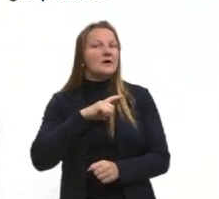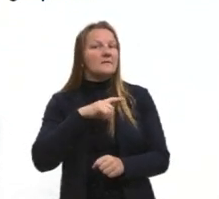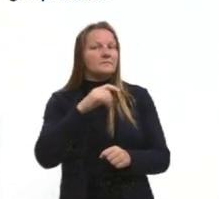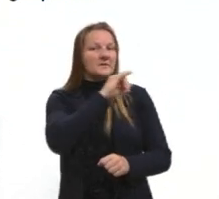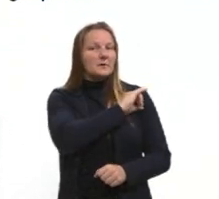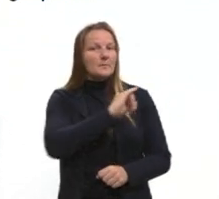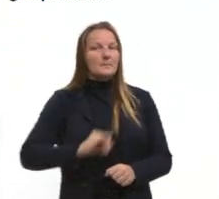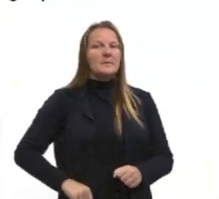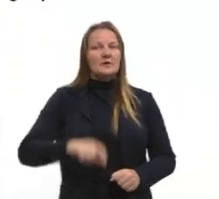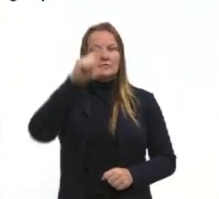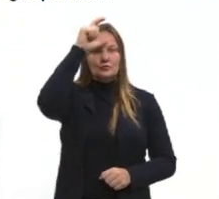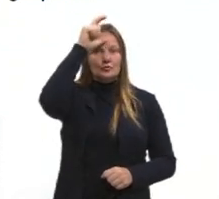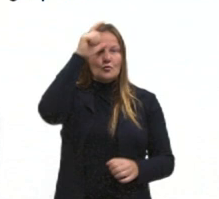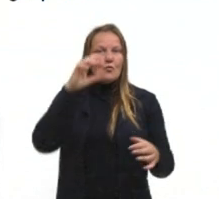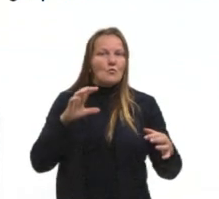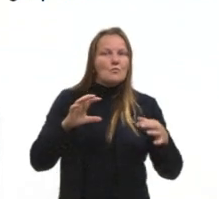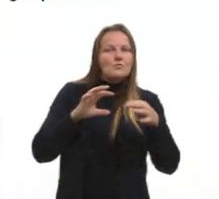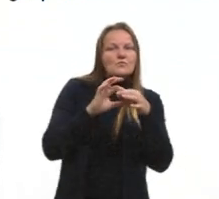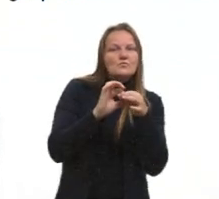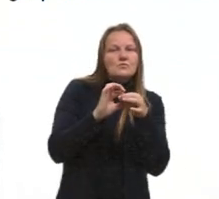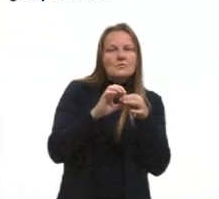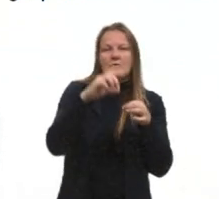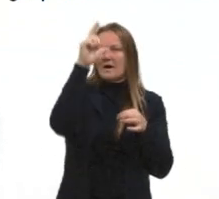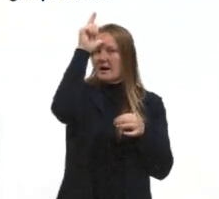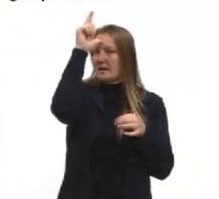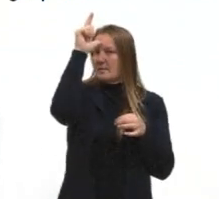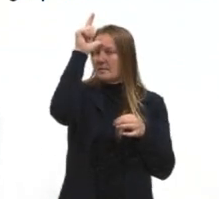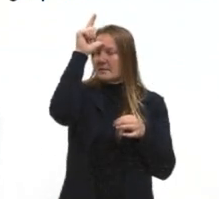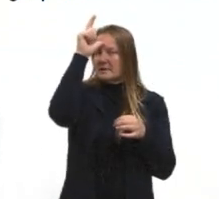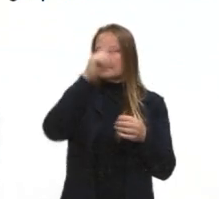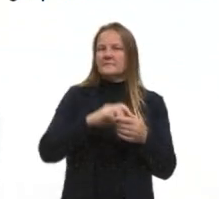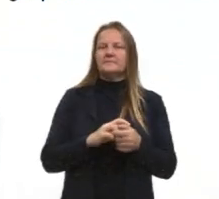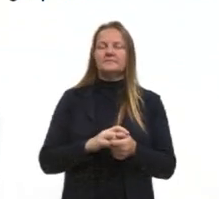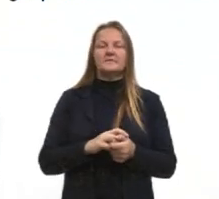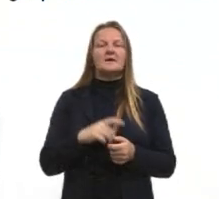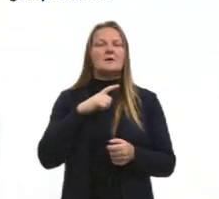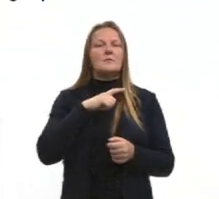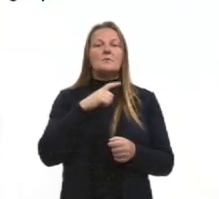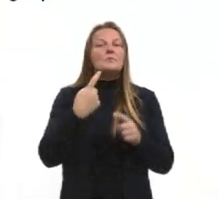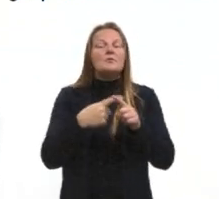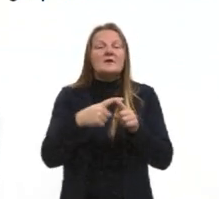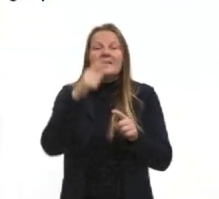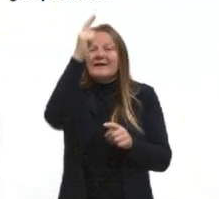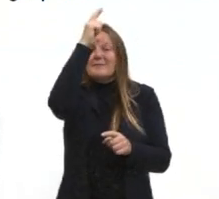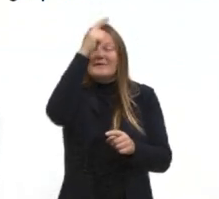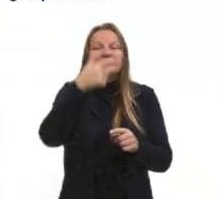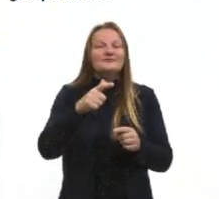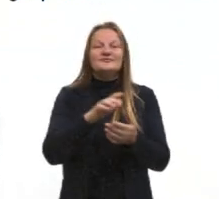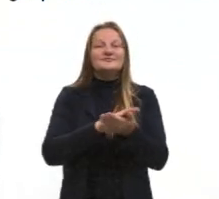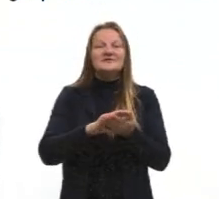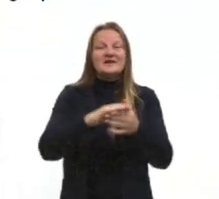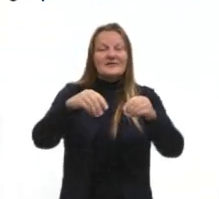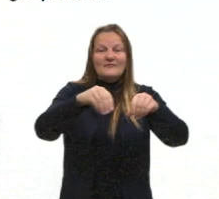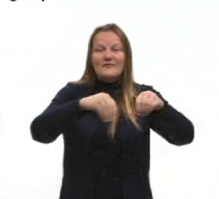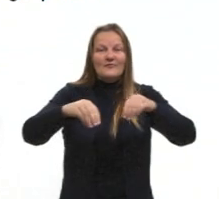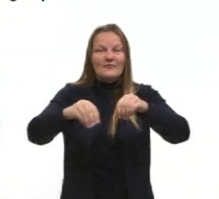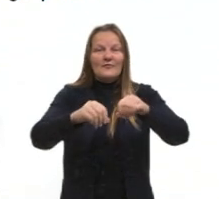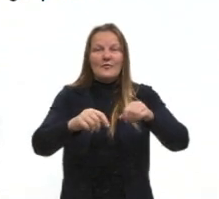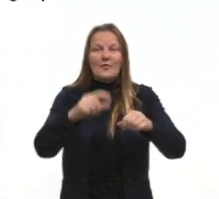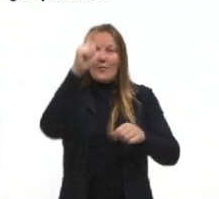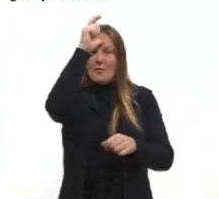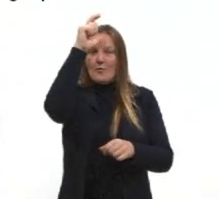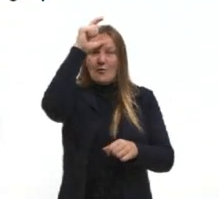acaba se aliando a Alemanha lembra Alemanha ela fica sem grandes territórios para poder escoar a sua produção né